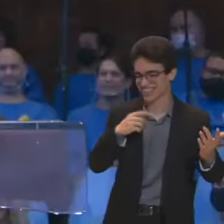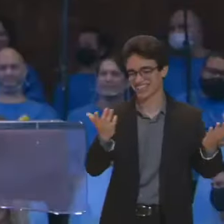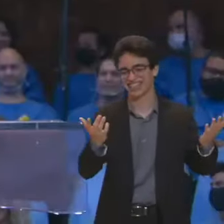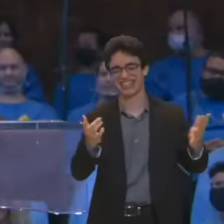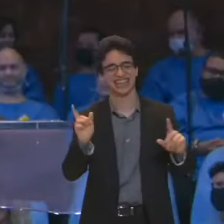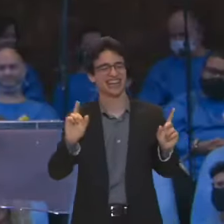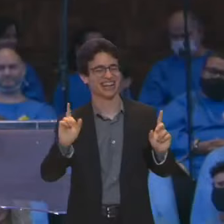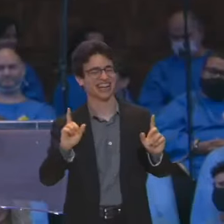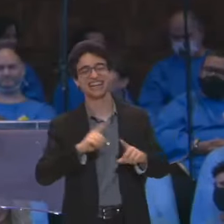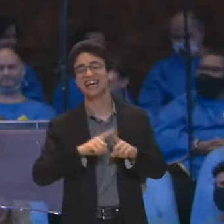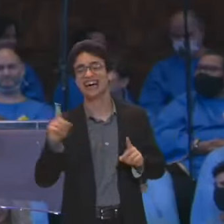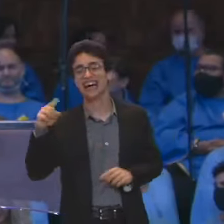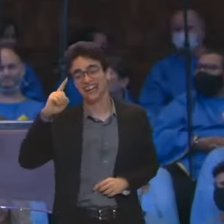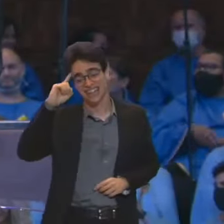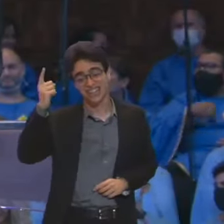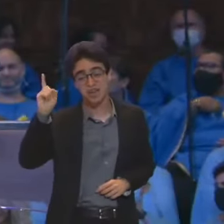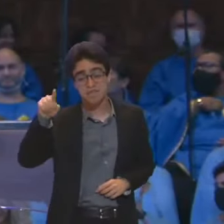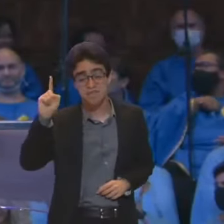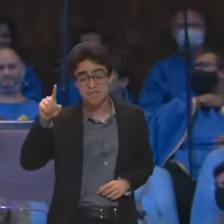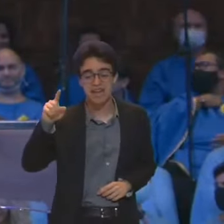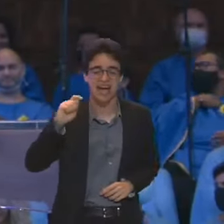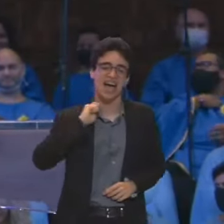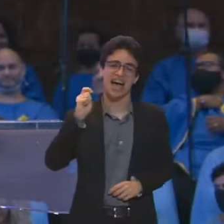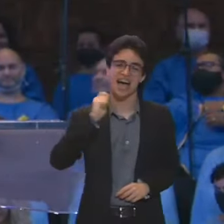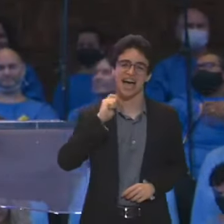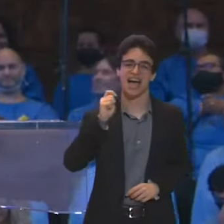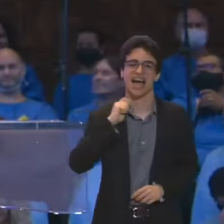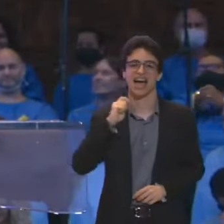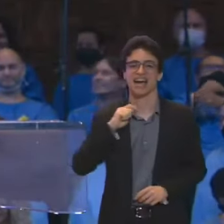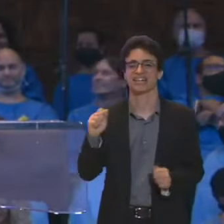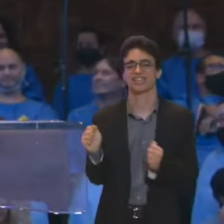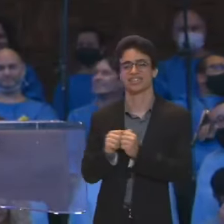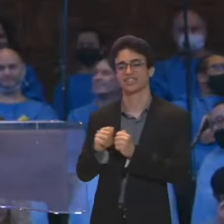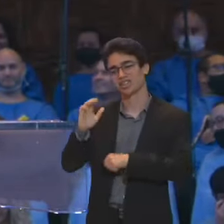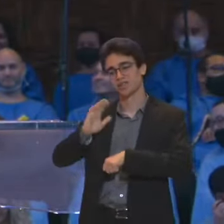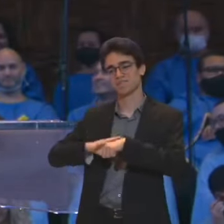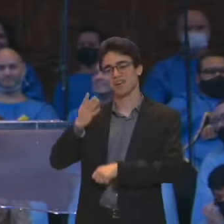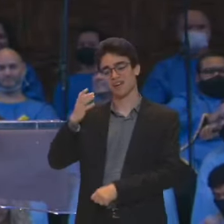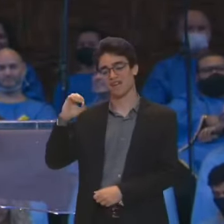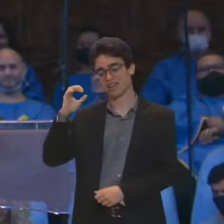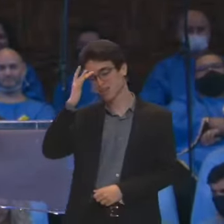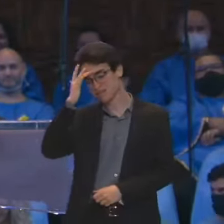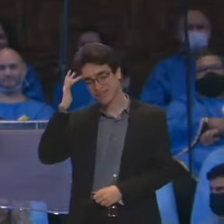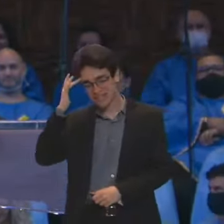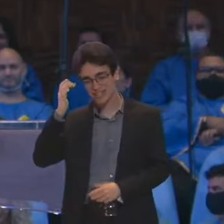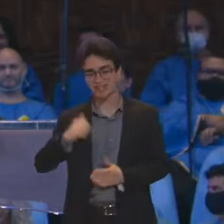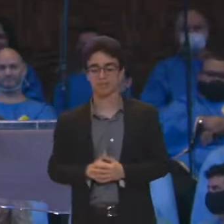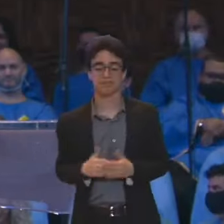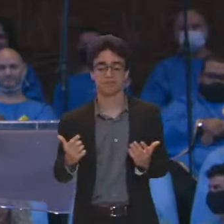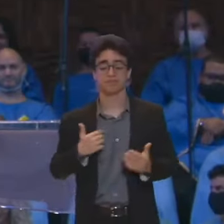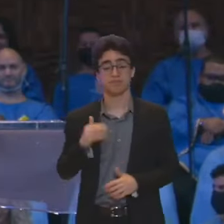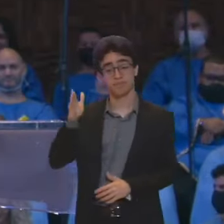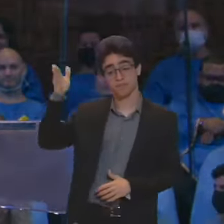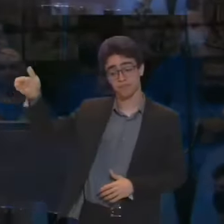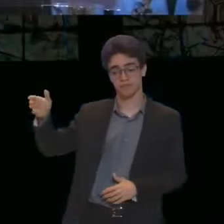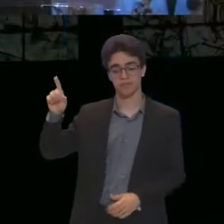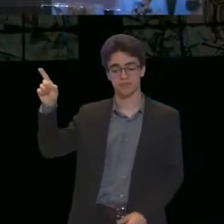vai abrir dia 1º de abril, um para mais 40 pessoas. Então, eu entrei na Ucrânia.